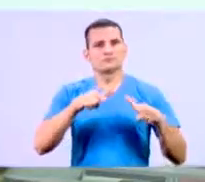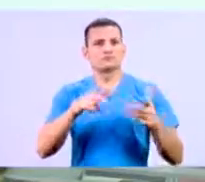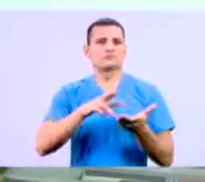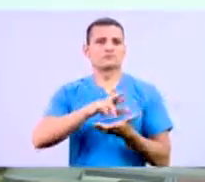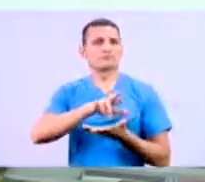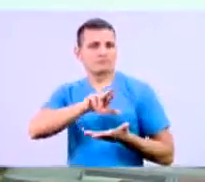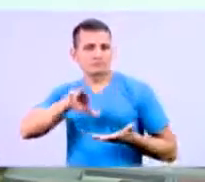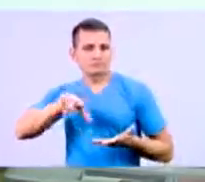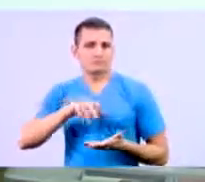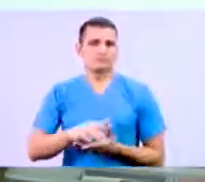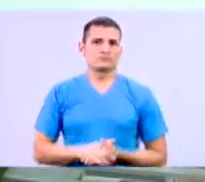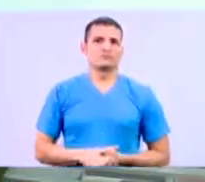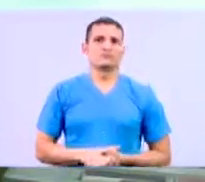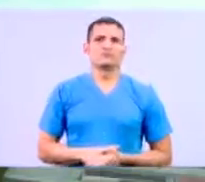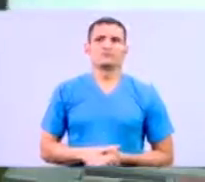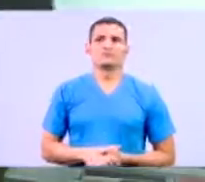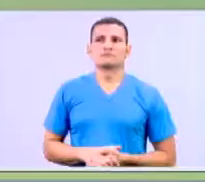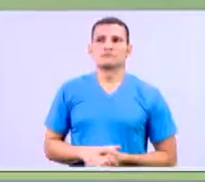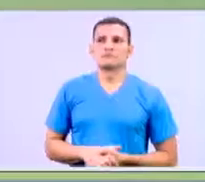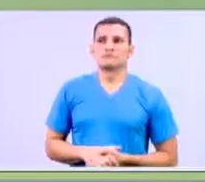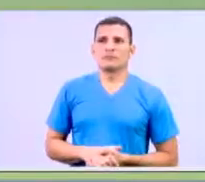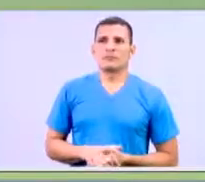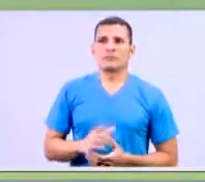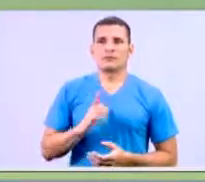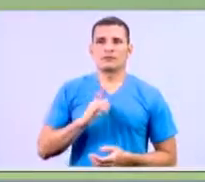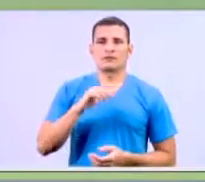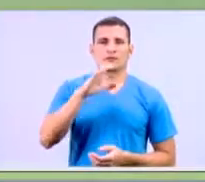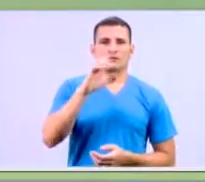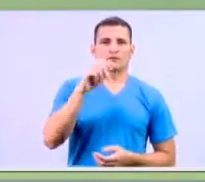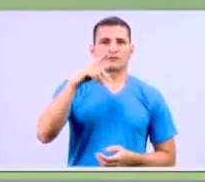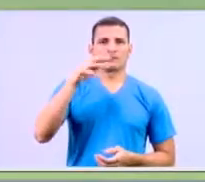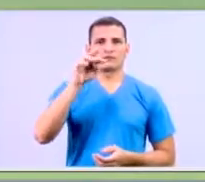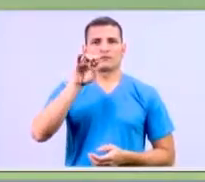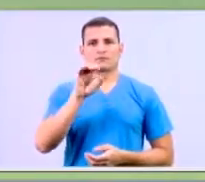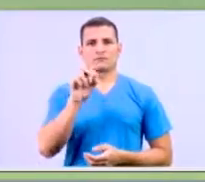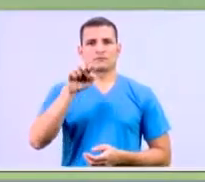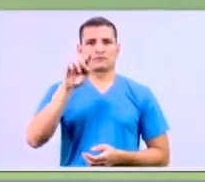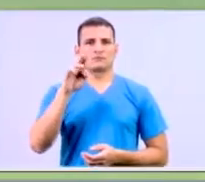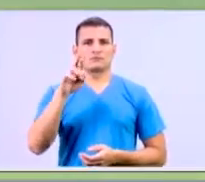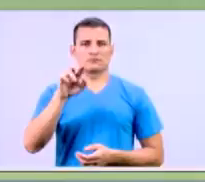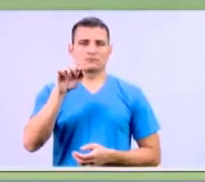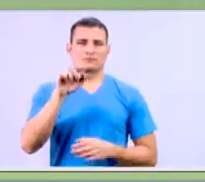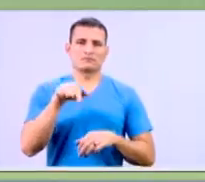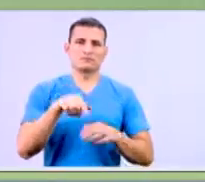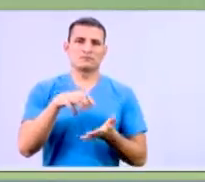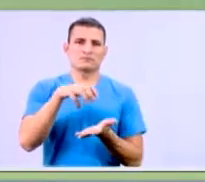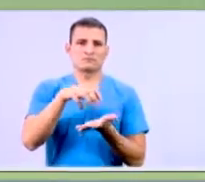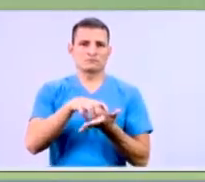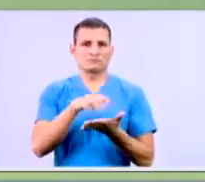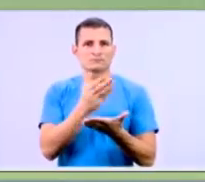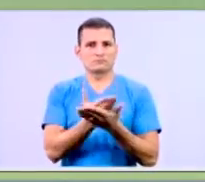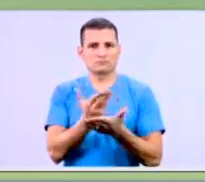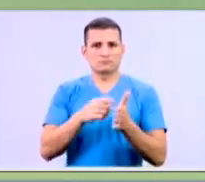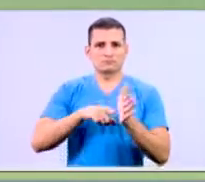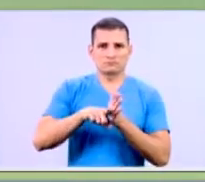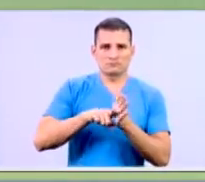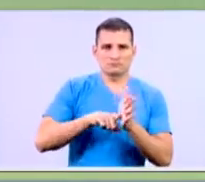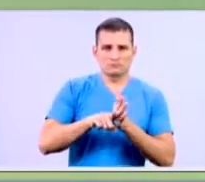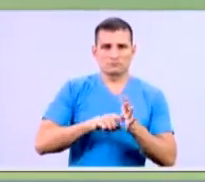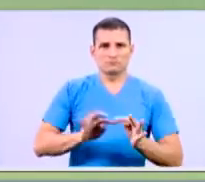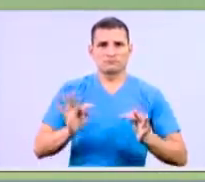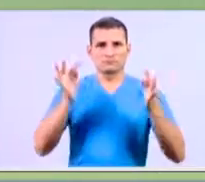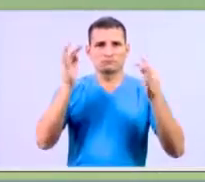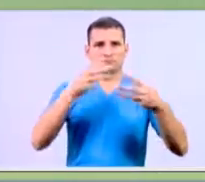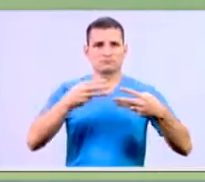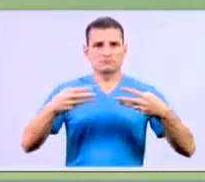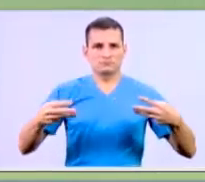vai. E nós temos também o CEPTRO.br, que é o Centro de Estudos e Pesquisa em Tecnologias